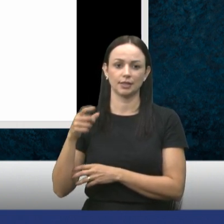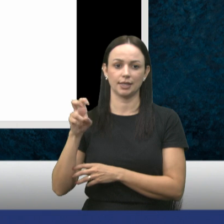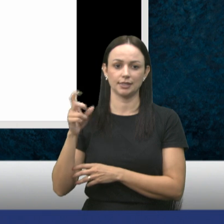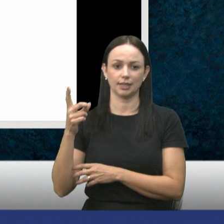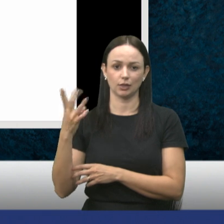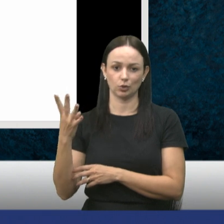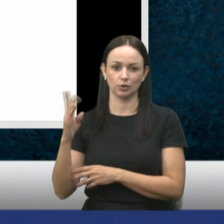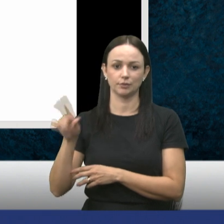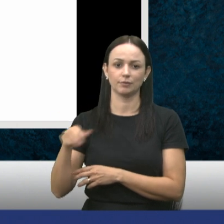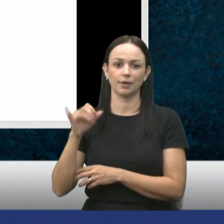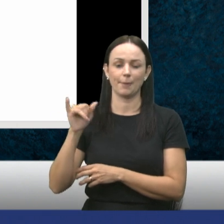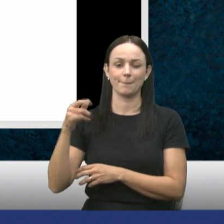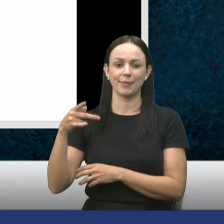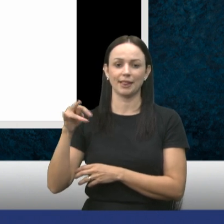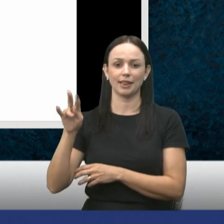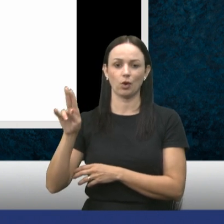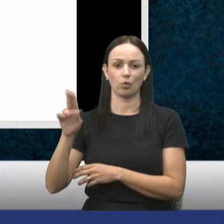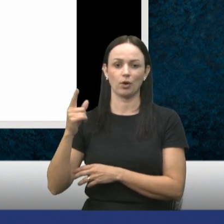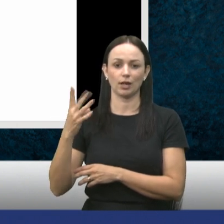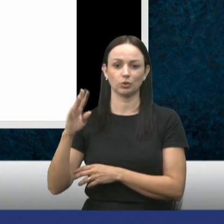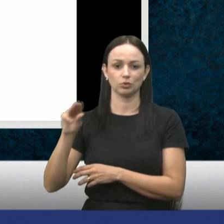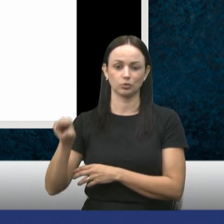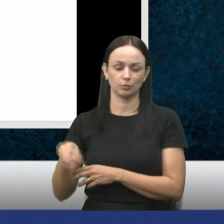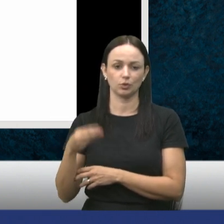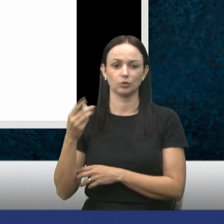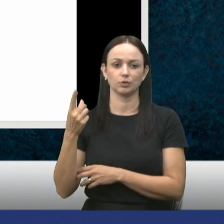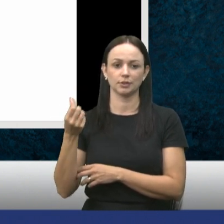15.865.514. O IPTU,